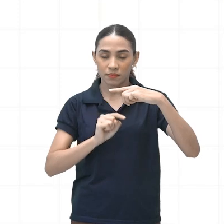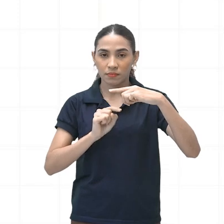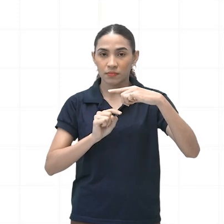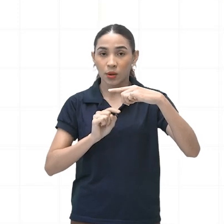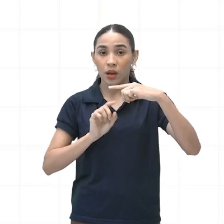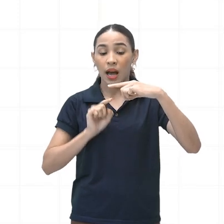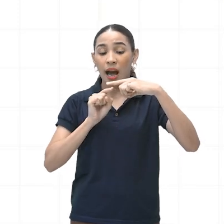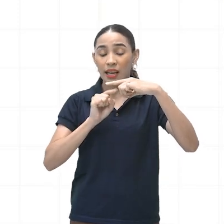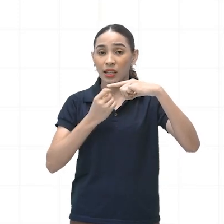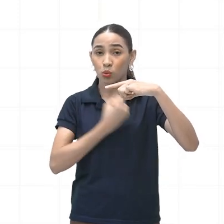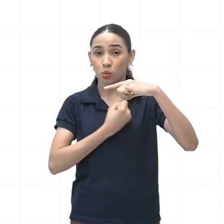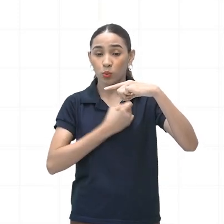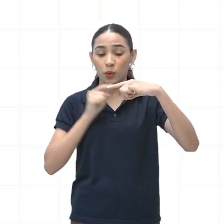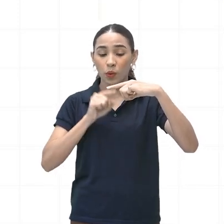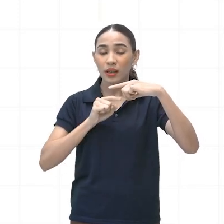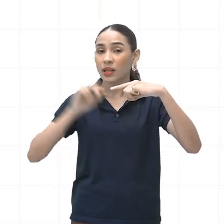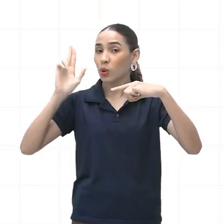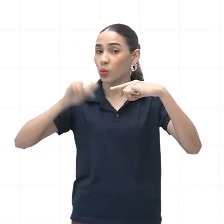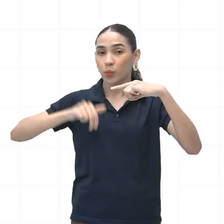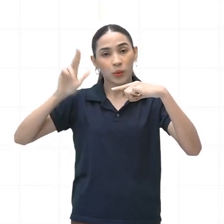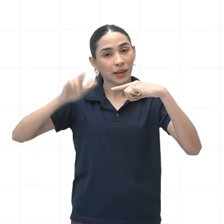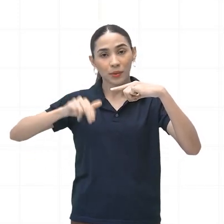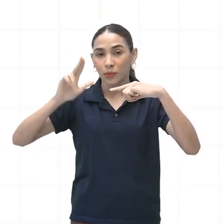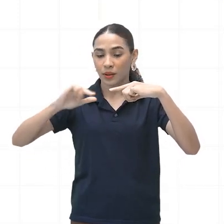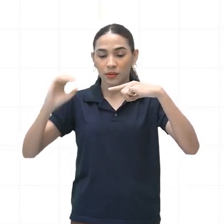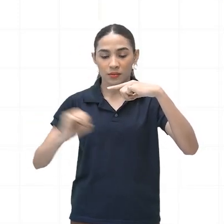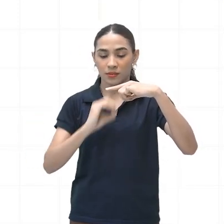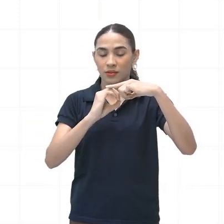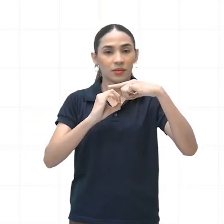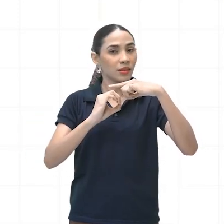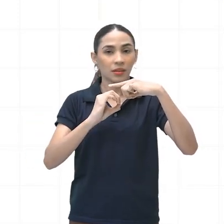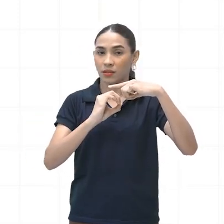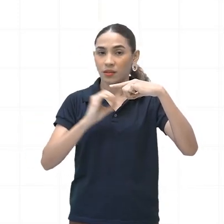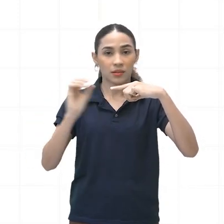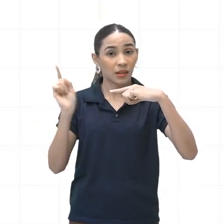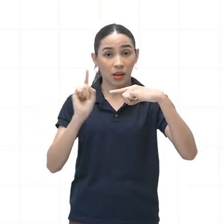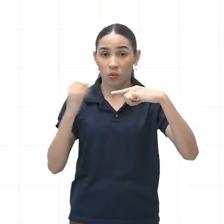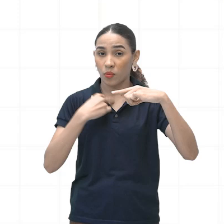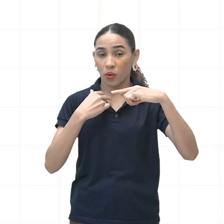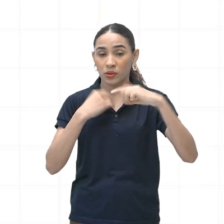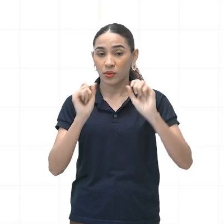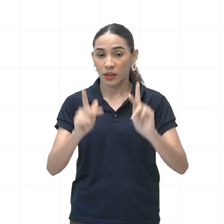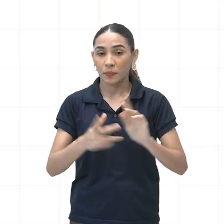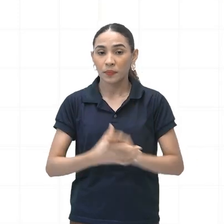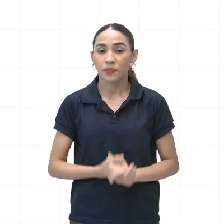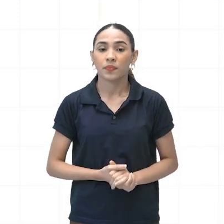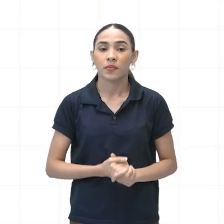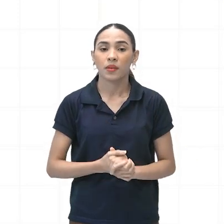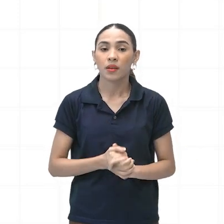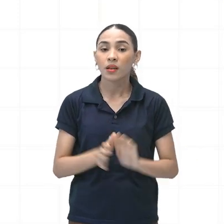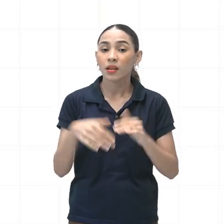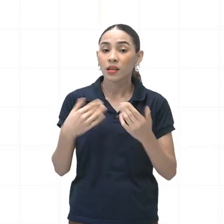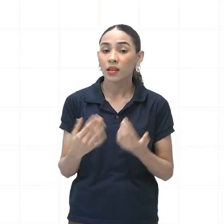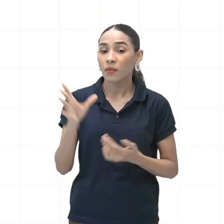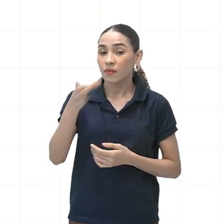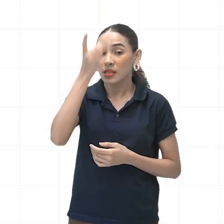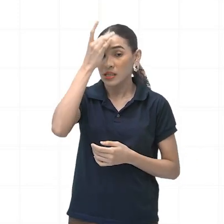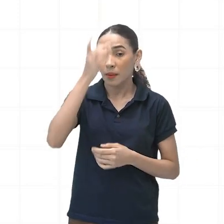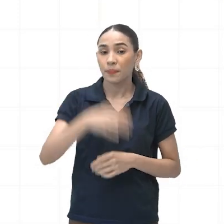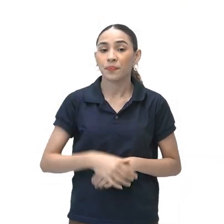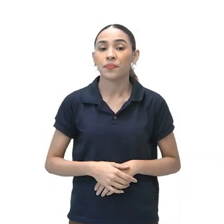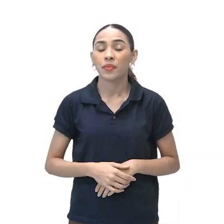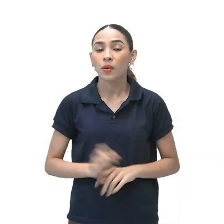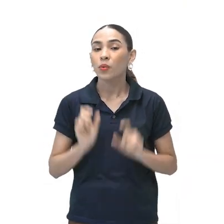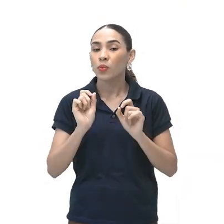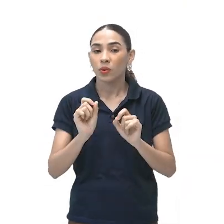o denominador nunca poderá ser zero, tá bom? Então, só para fixar,